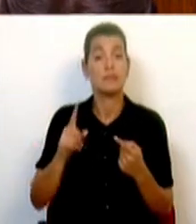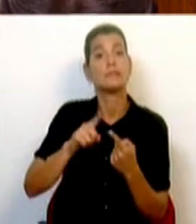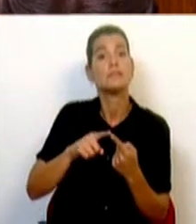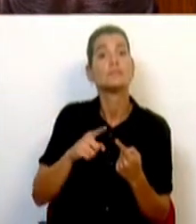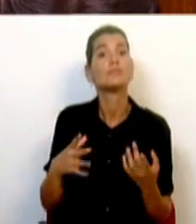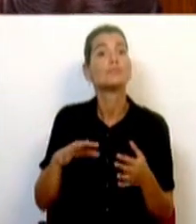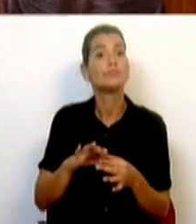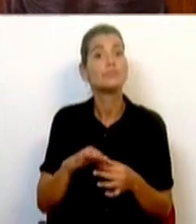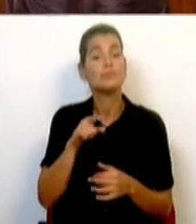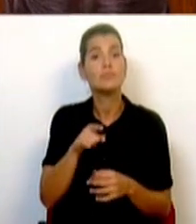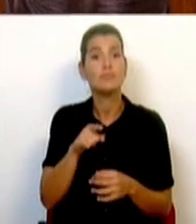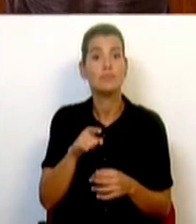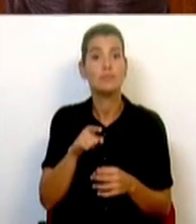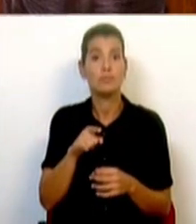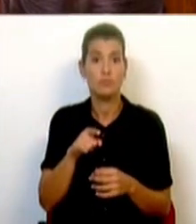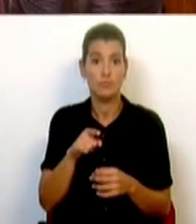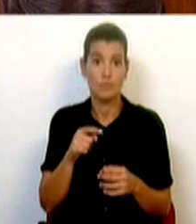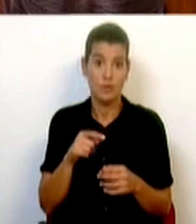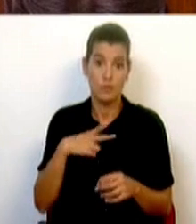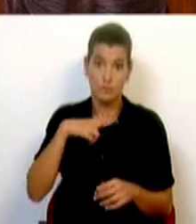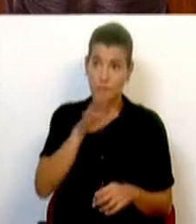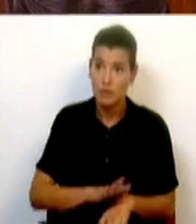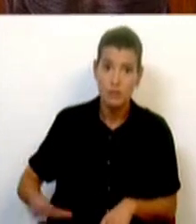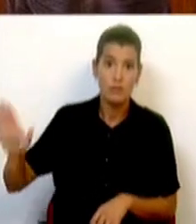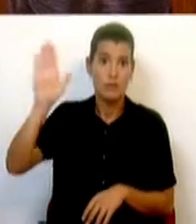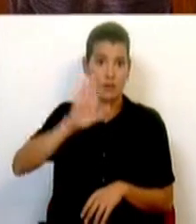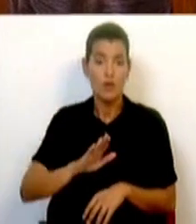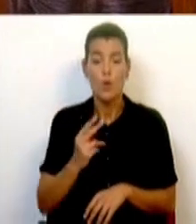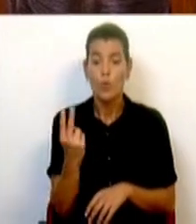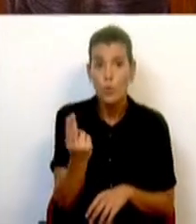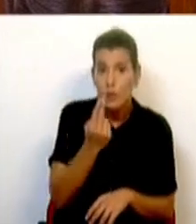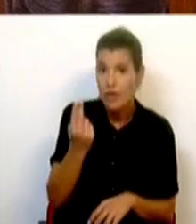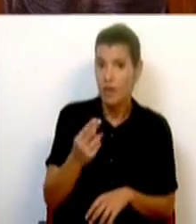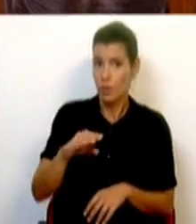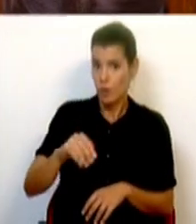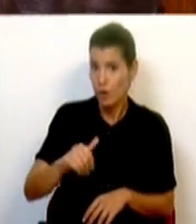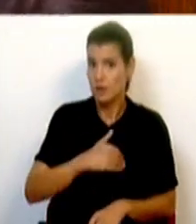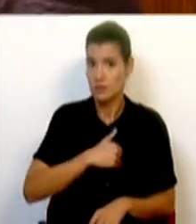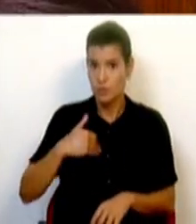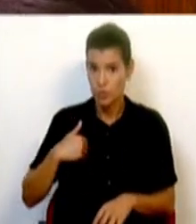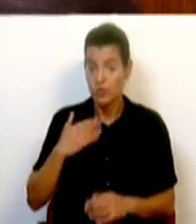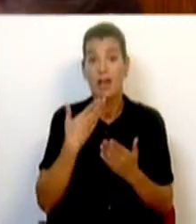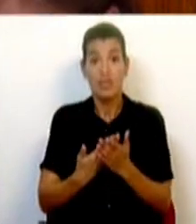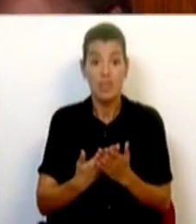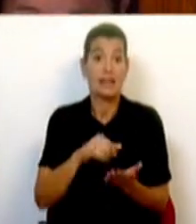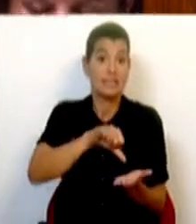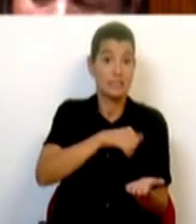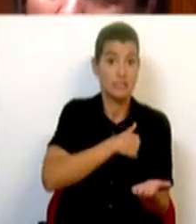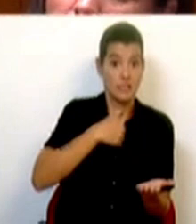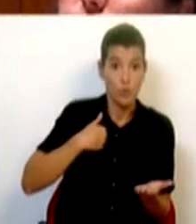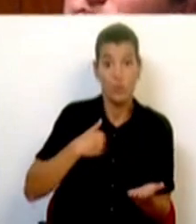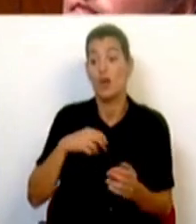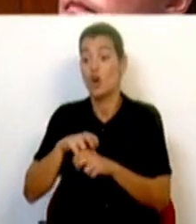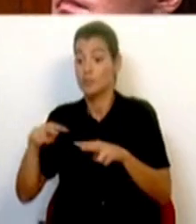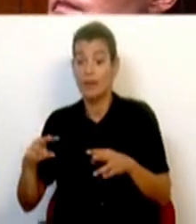tem a ver com a criação da generalização a todo o país, das unidades locais de saúde, para que haja uma devida articulação entre os cuidados de saúde primários e os